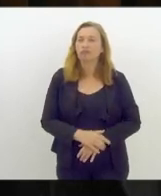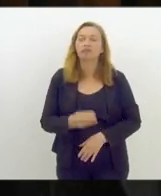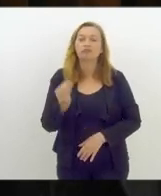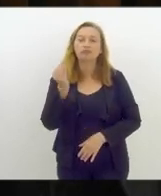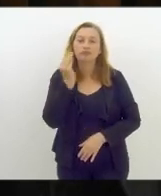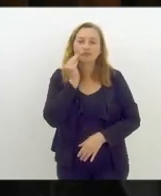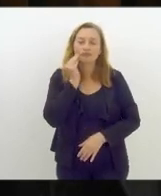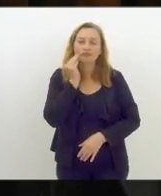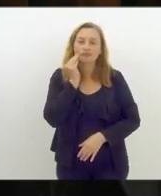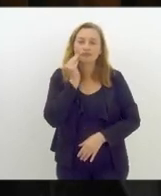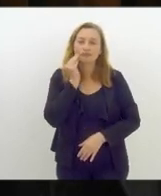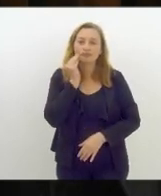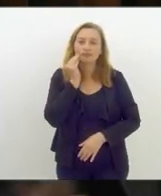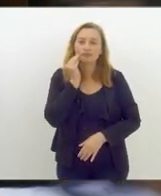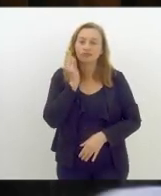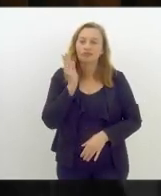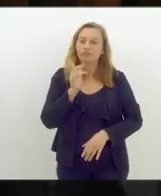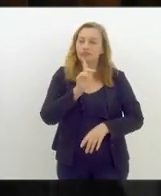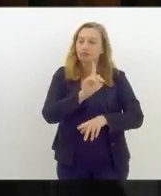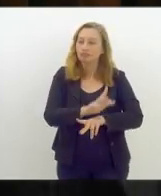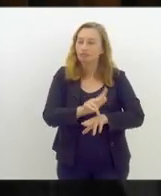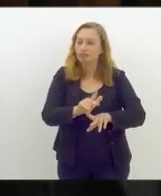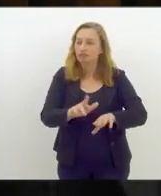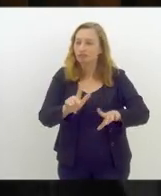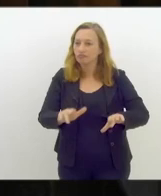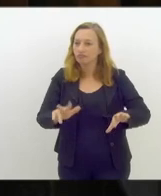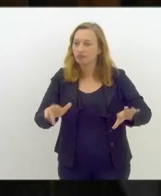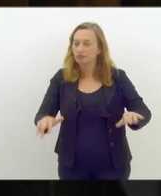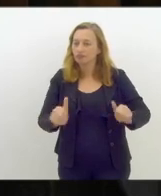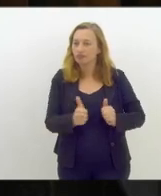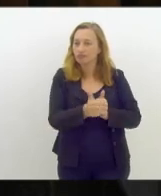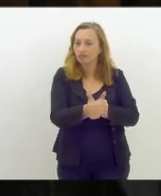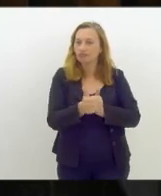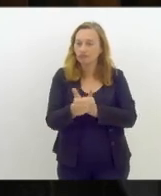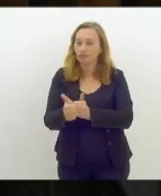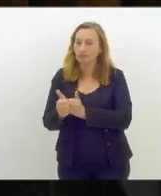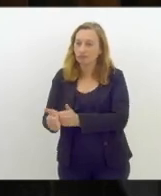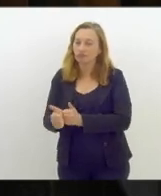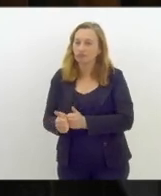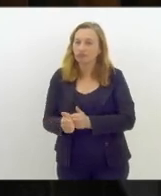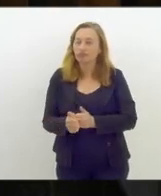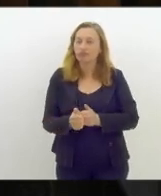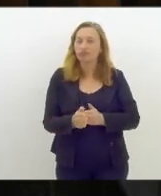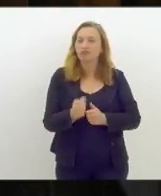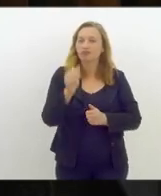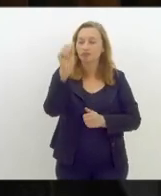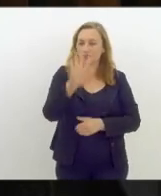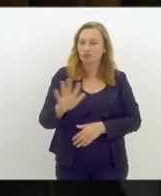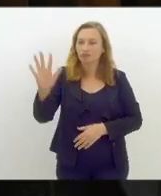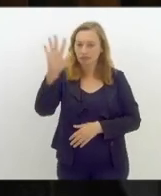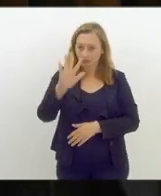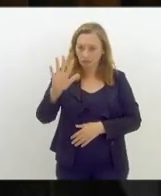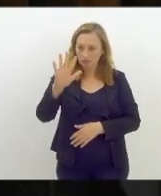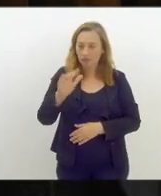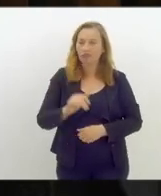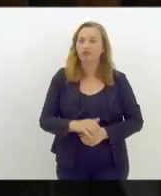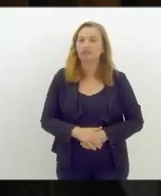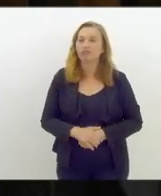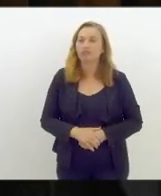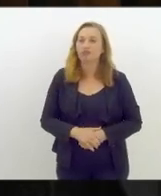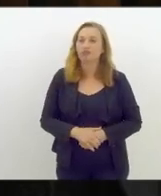testado pelos mais diversos segmentos, quer seja a nível nacional, quer